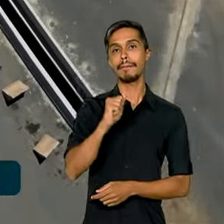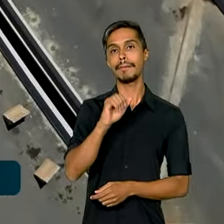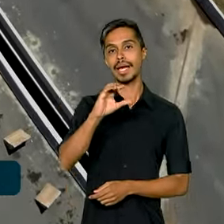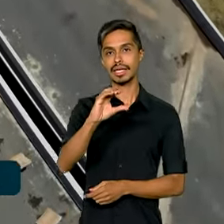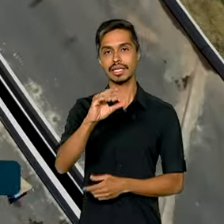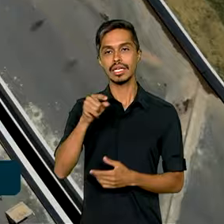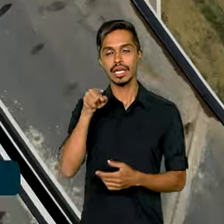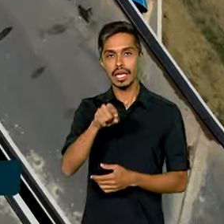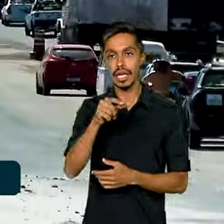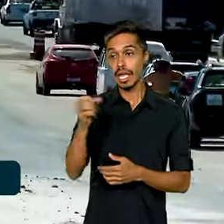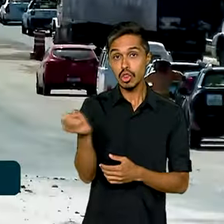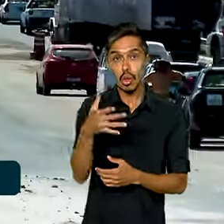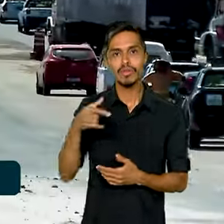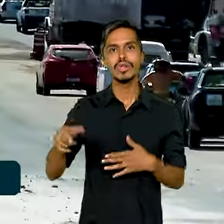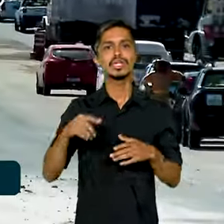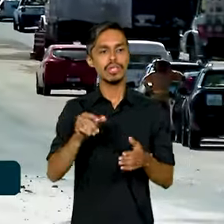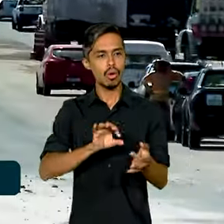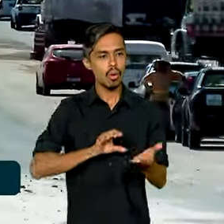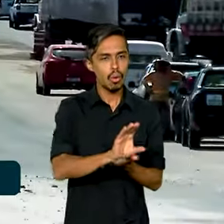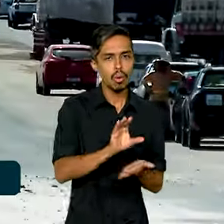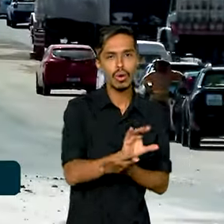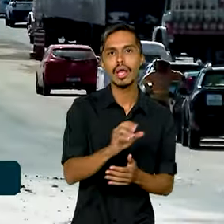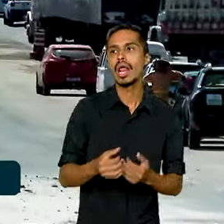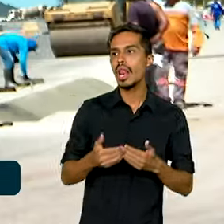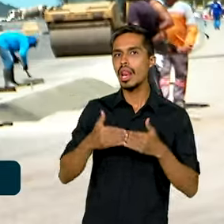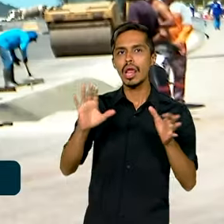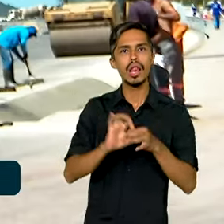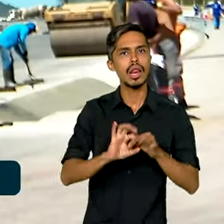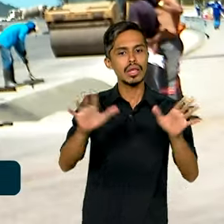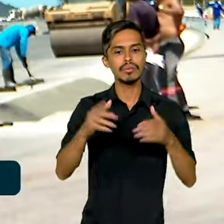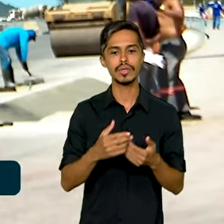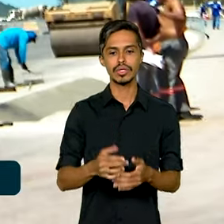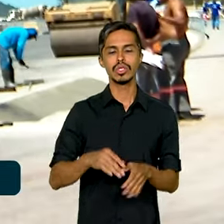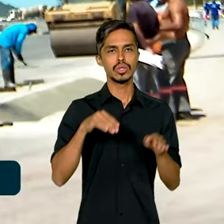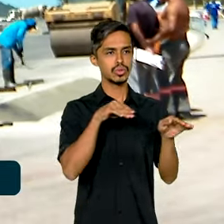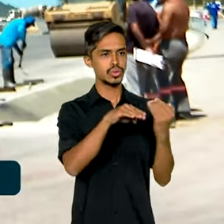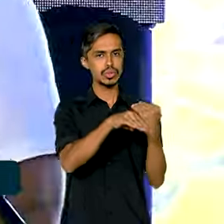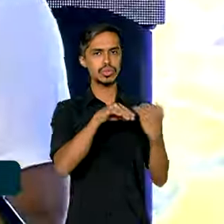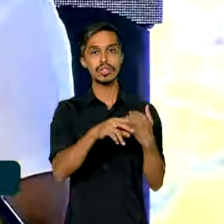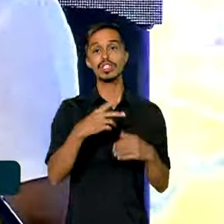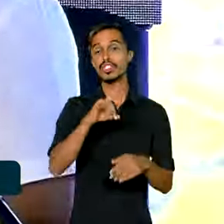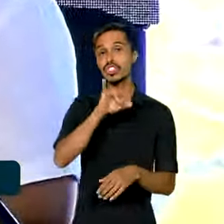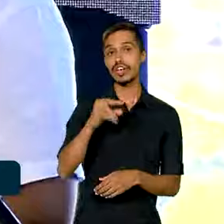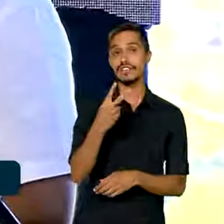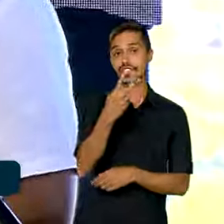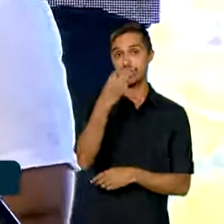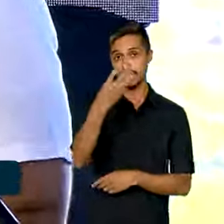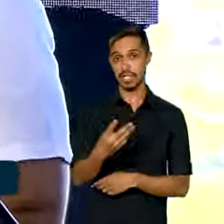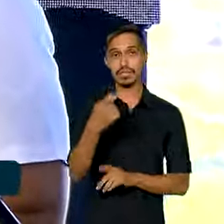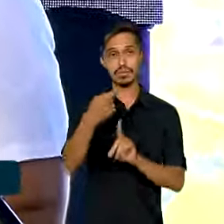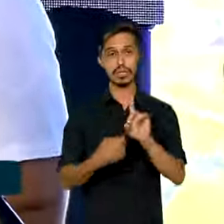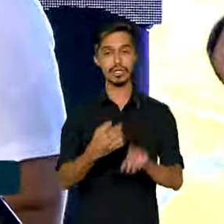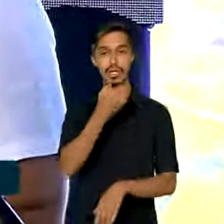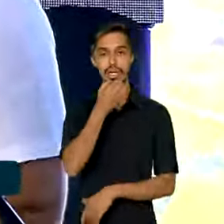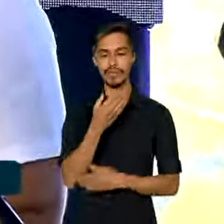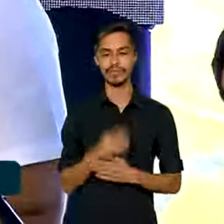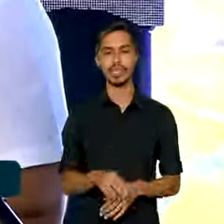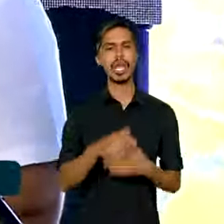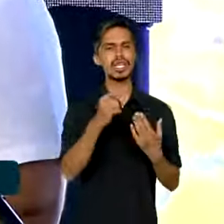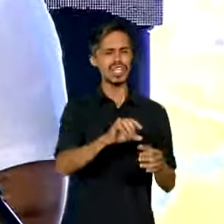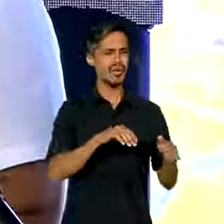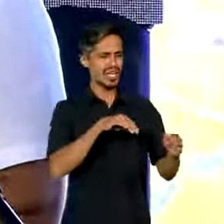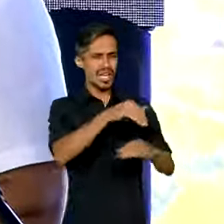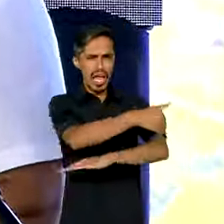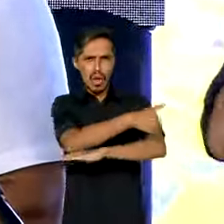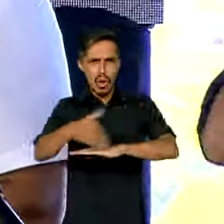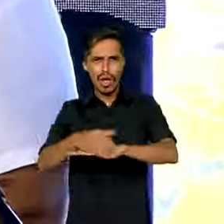do Crescimento, e estará totalmente liberado ao trânsito no dia 23 de dezembro. O contorno do Mestre Álvaro é uma obra